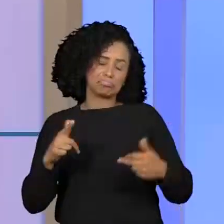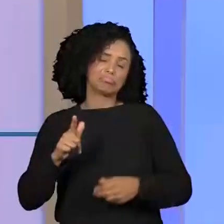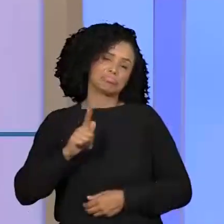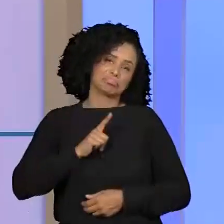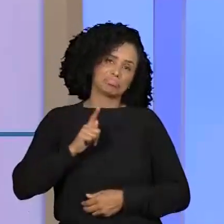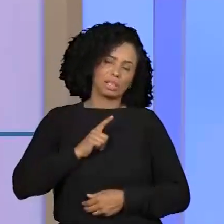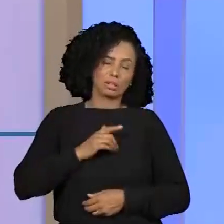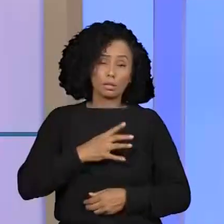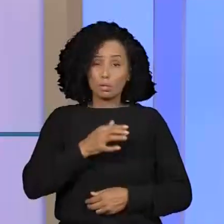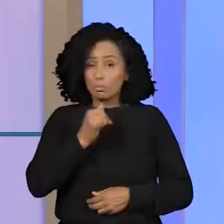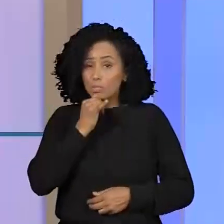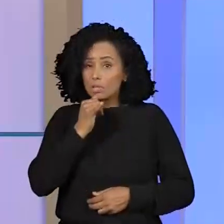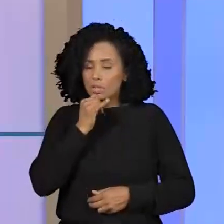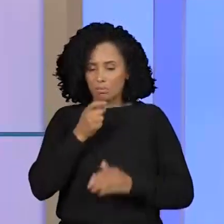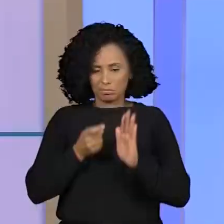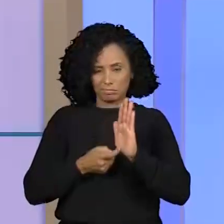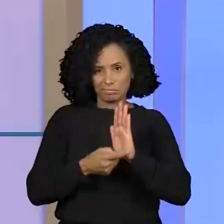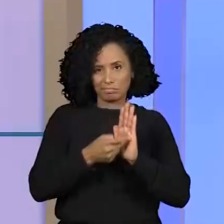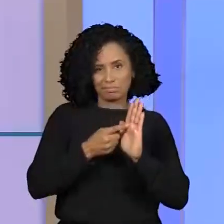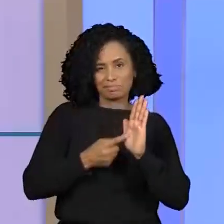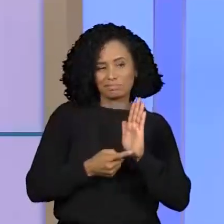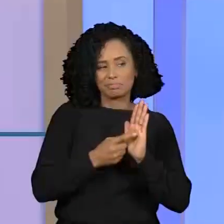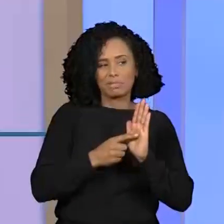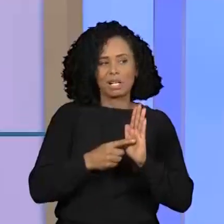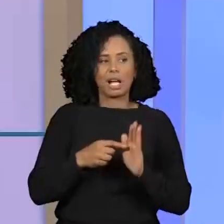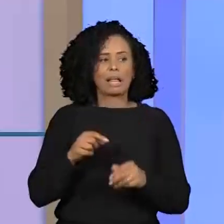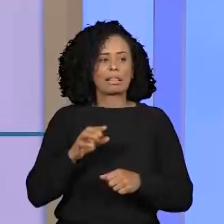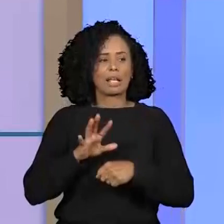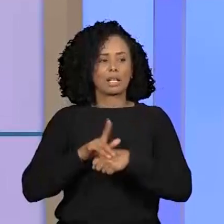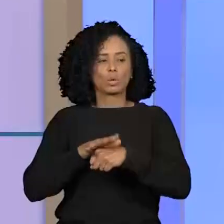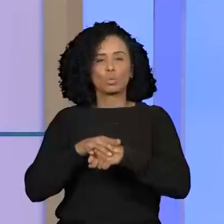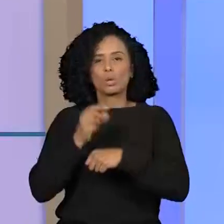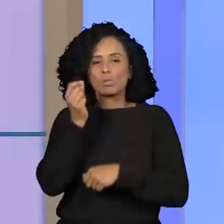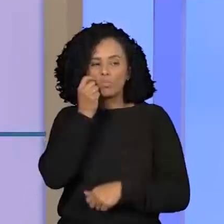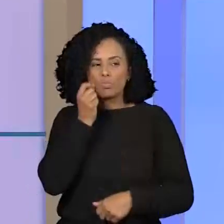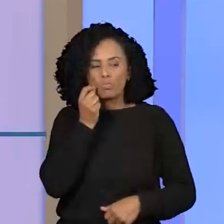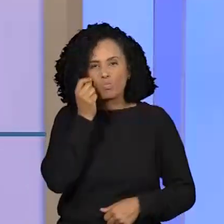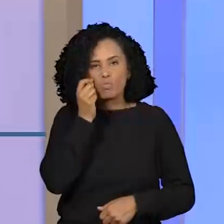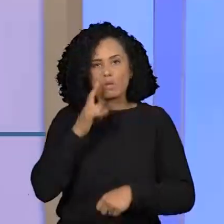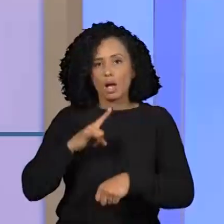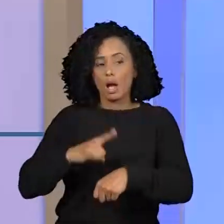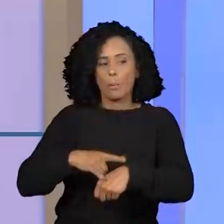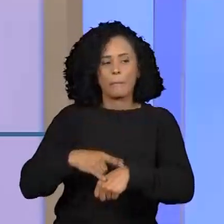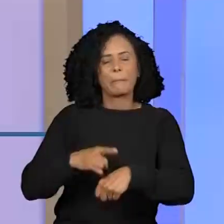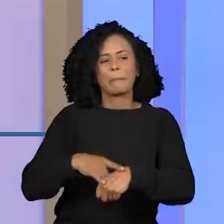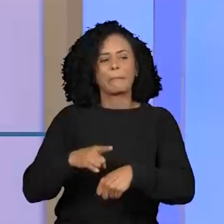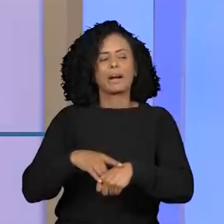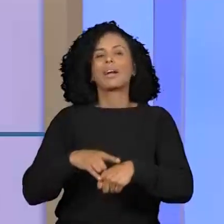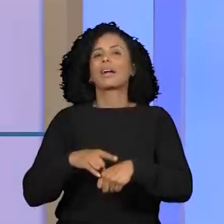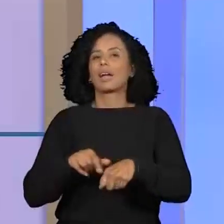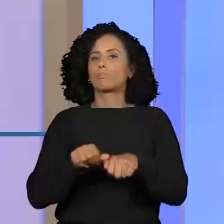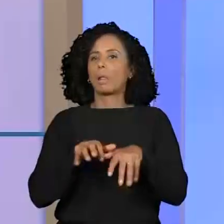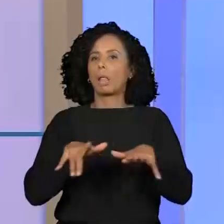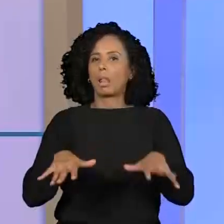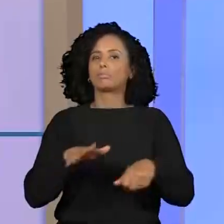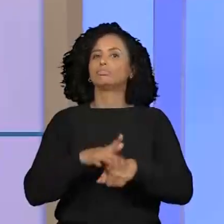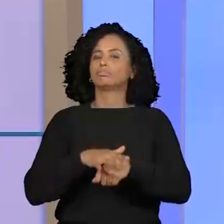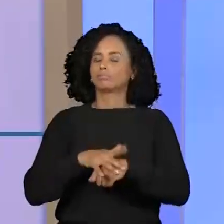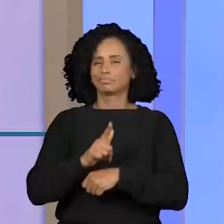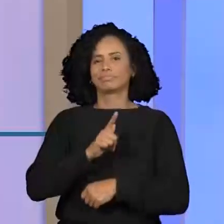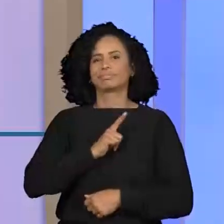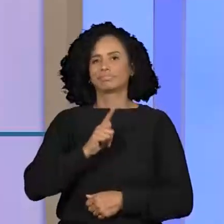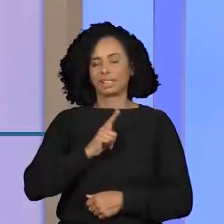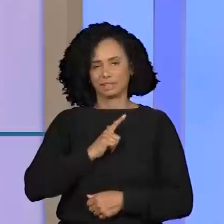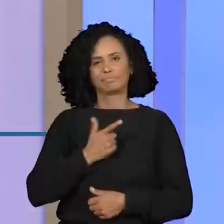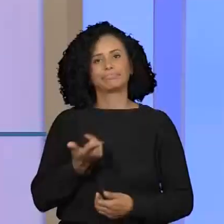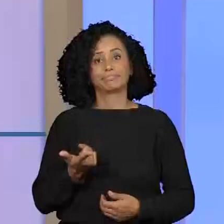é, por exemplo, na leptospirose, né? Na doença leptospirose, então a gente vai ter uma bactéria, a leptospira,